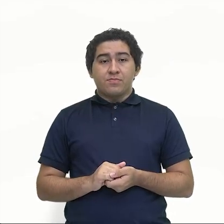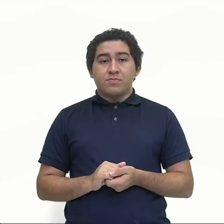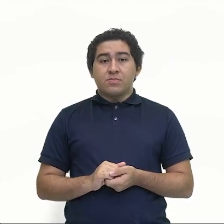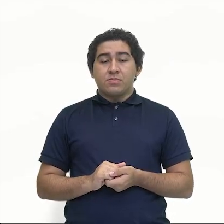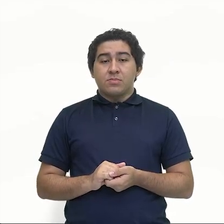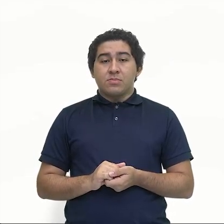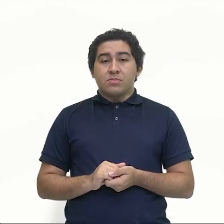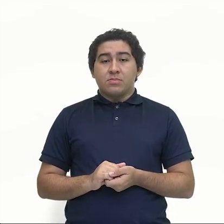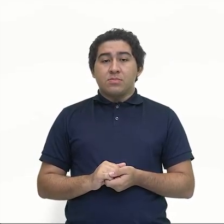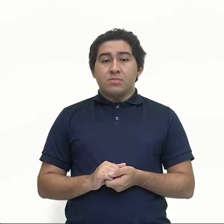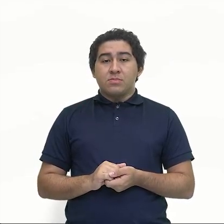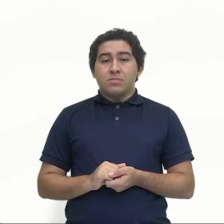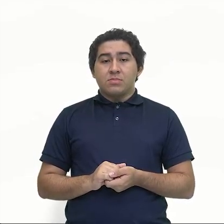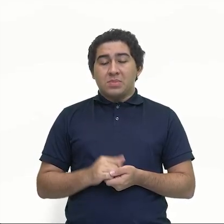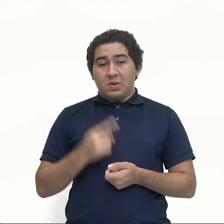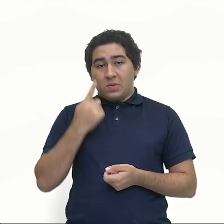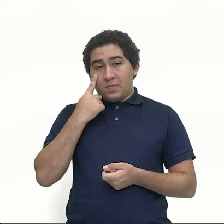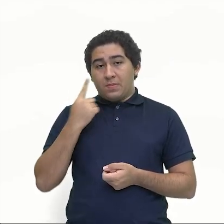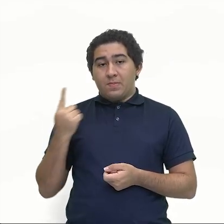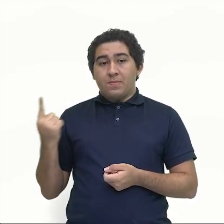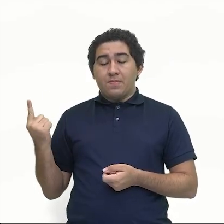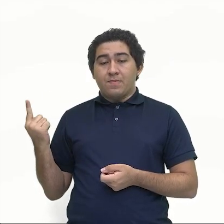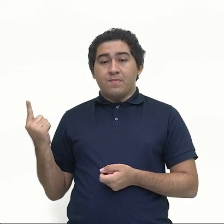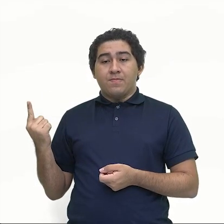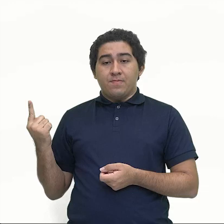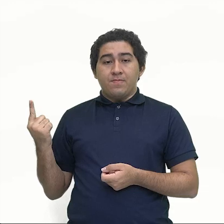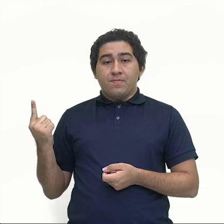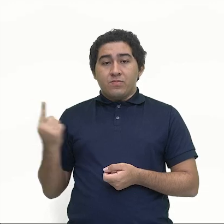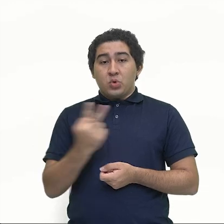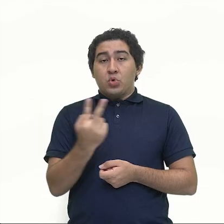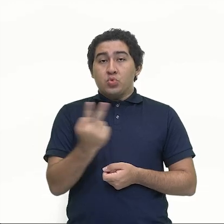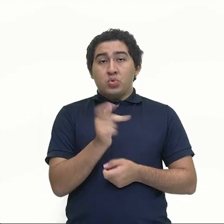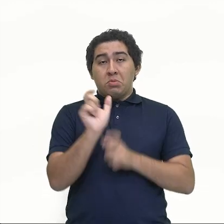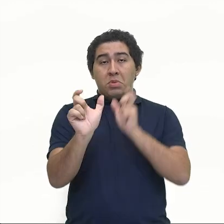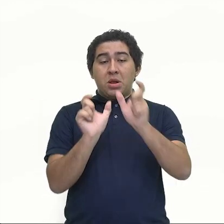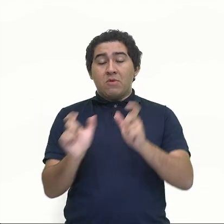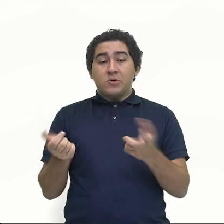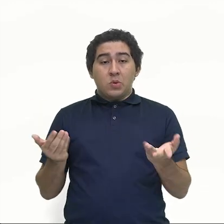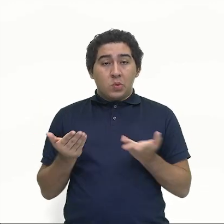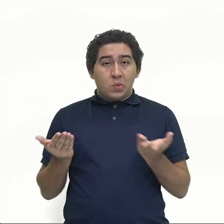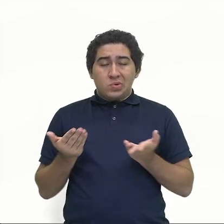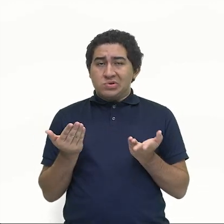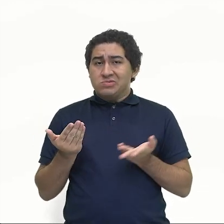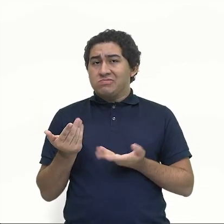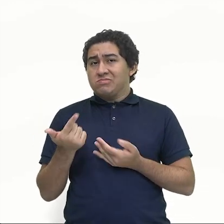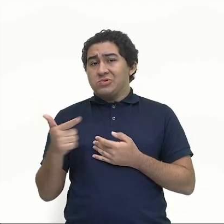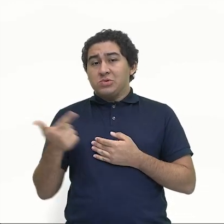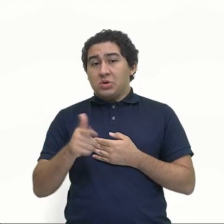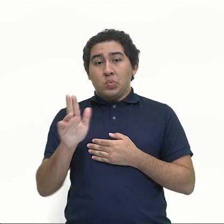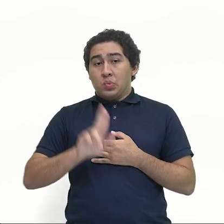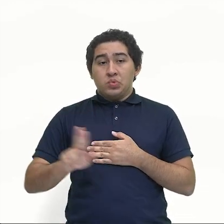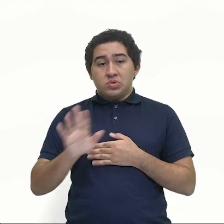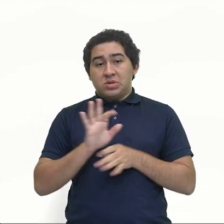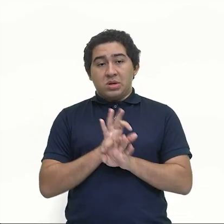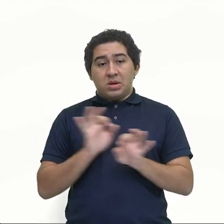thereof, abiding, são palavras que a gente já não utiliza mais